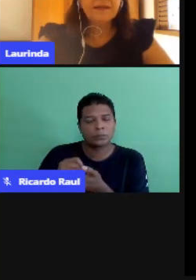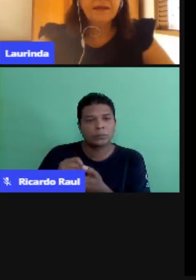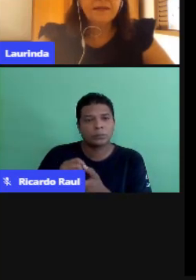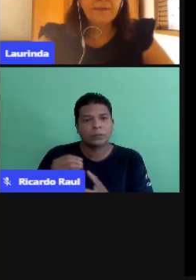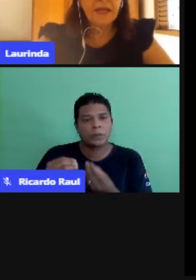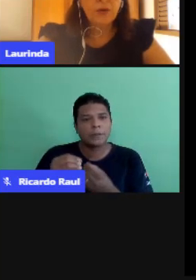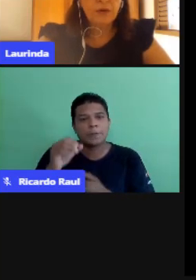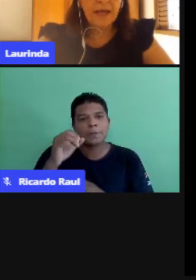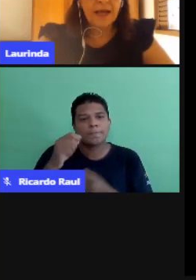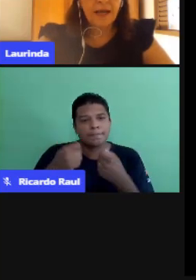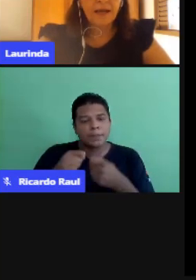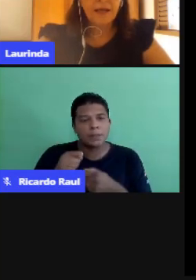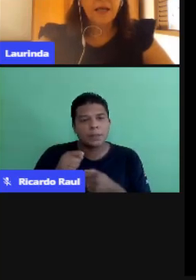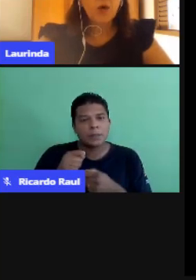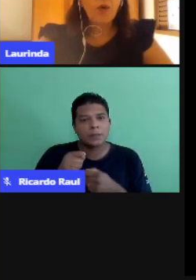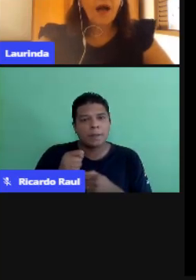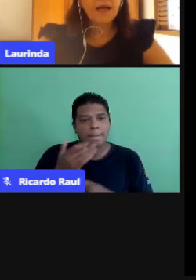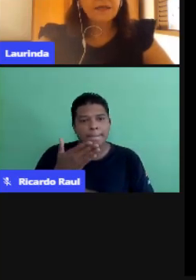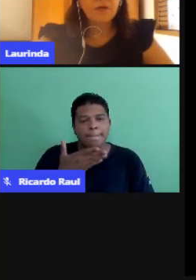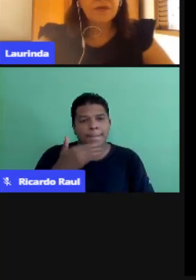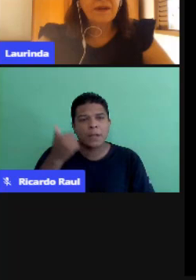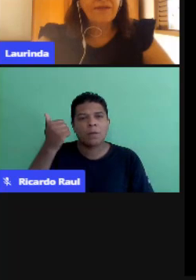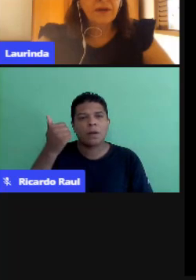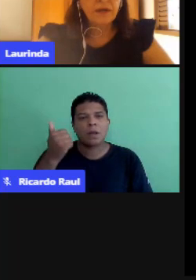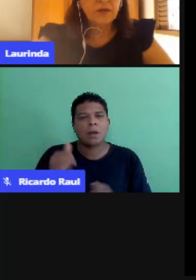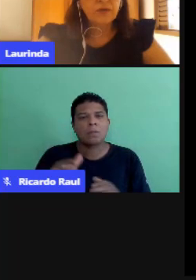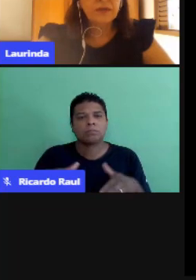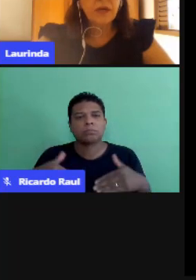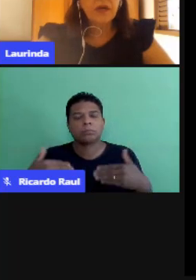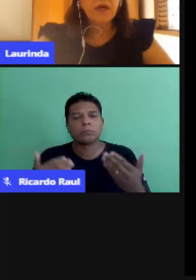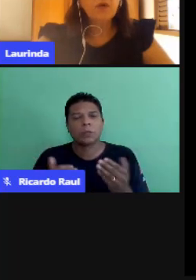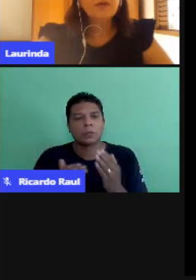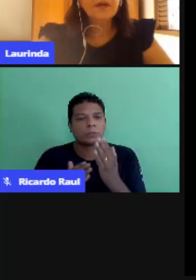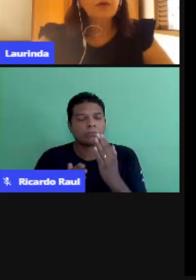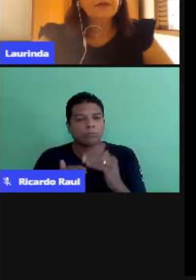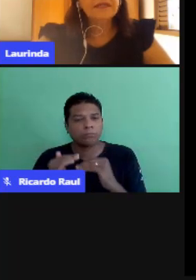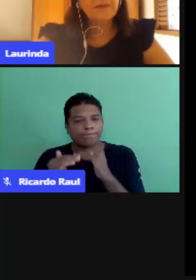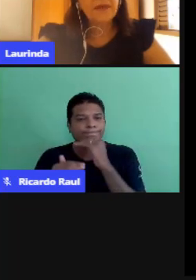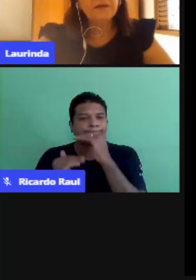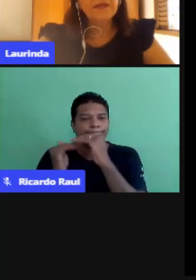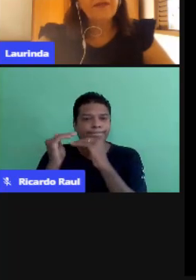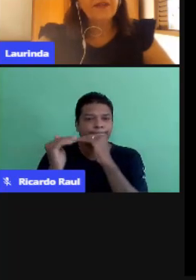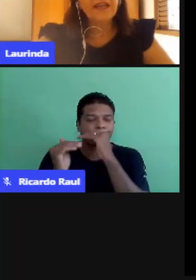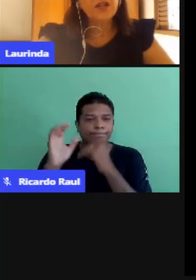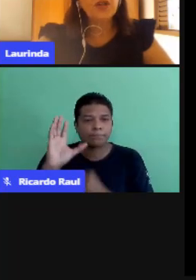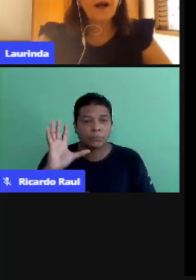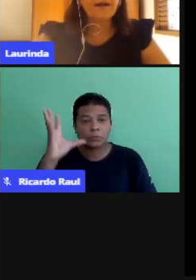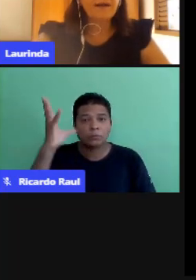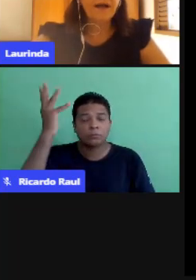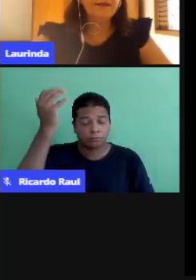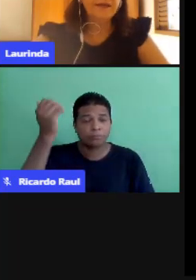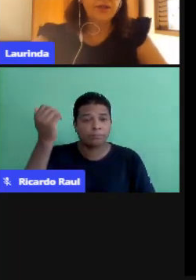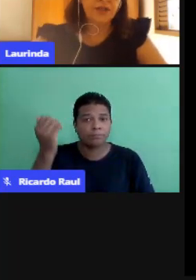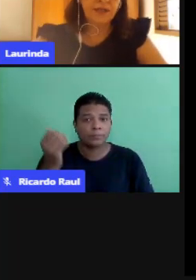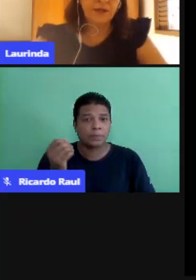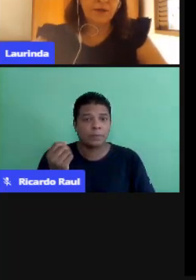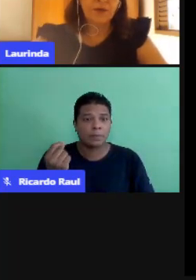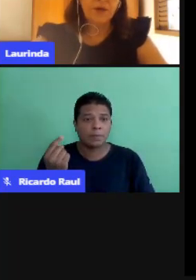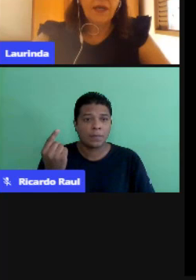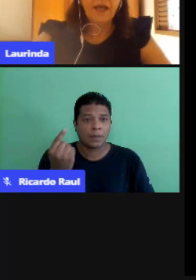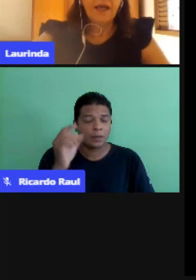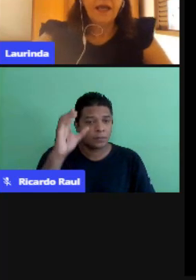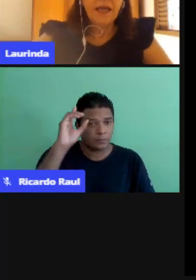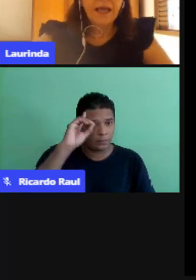que precisa melhorar, quais são os avanços e os acontecimentos referentes a cada